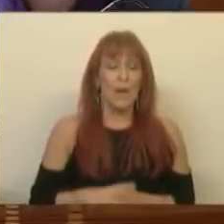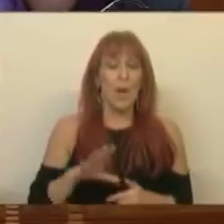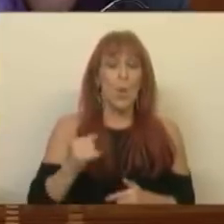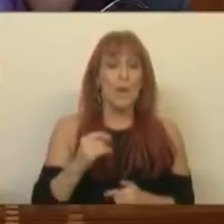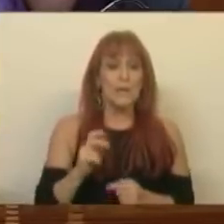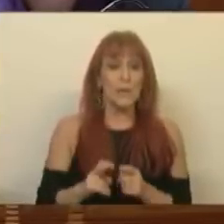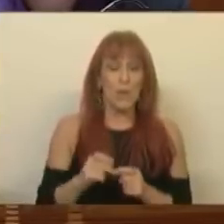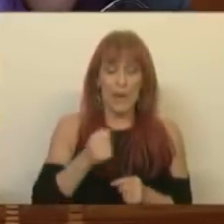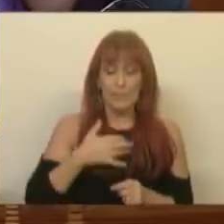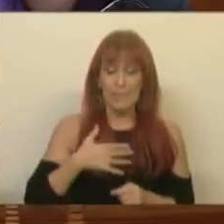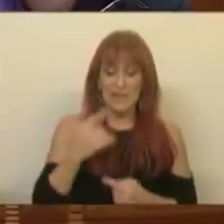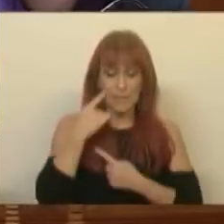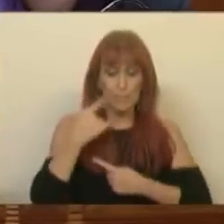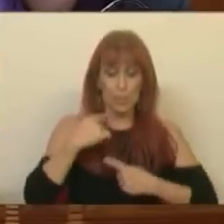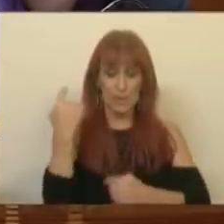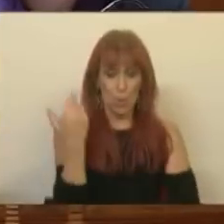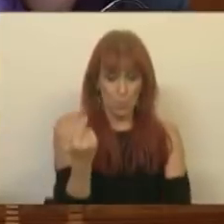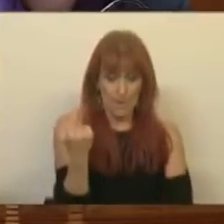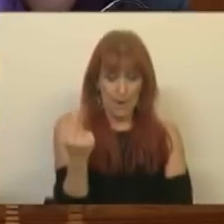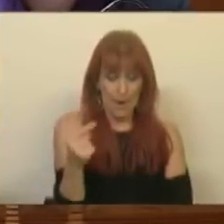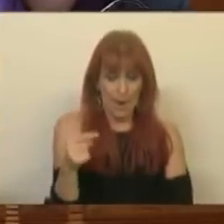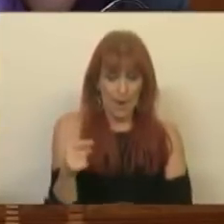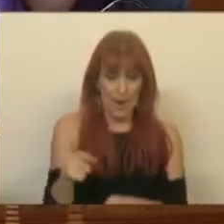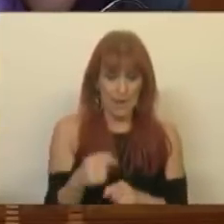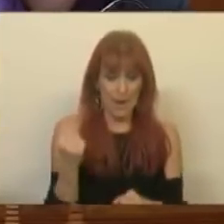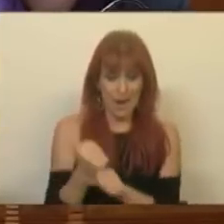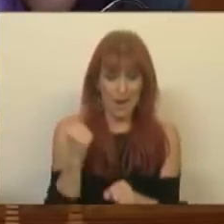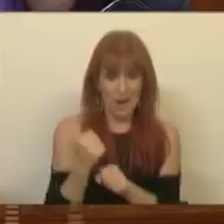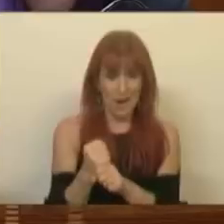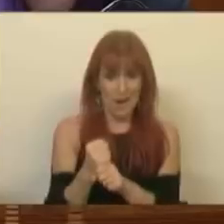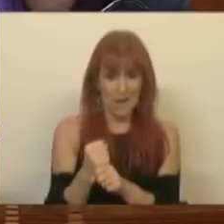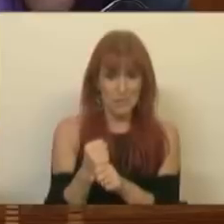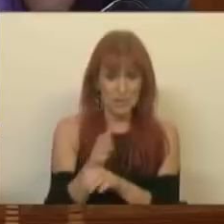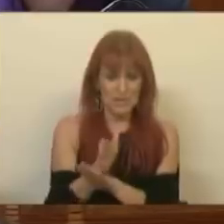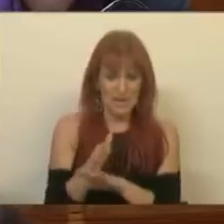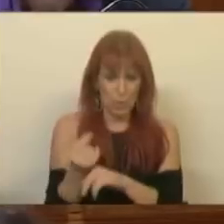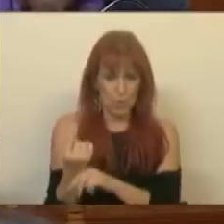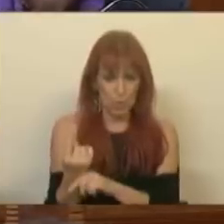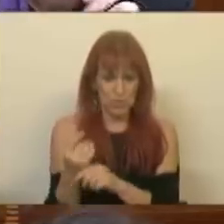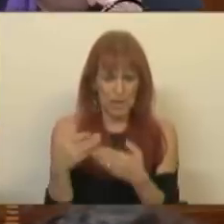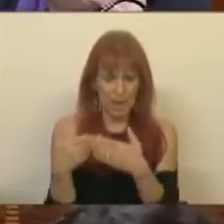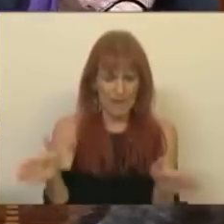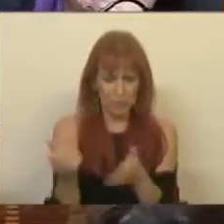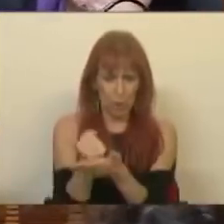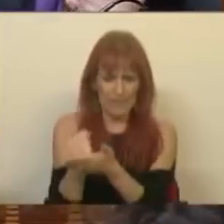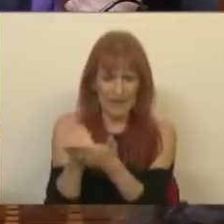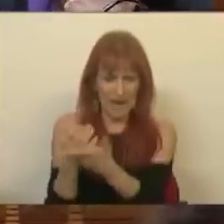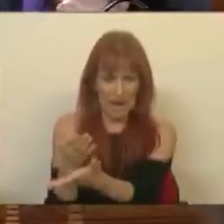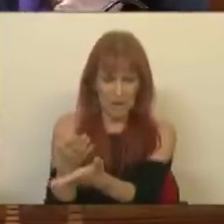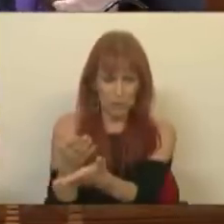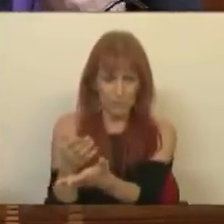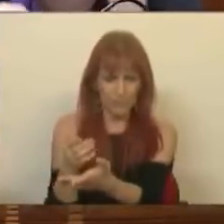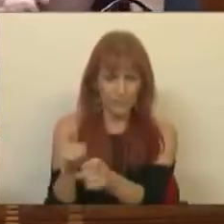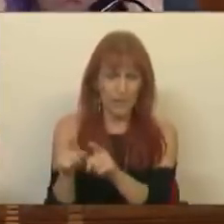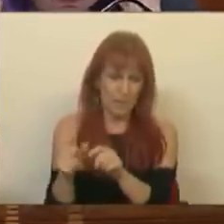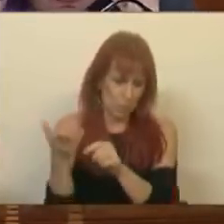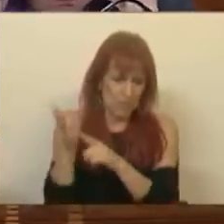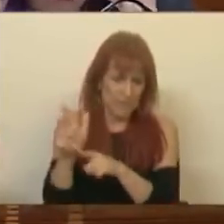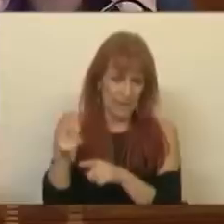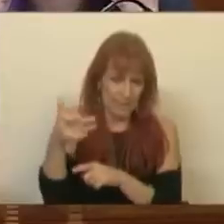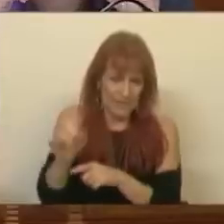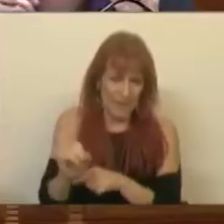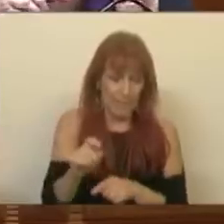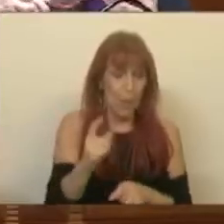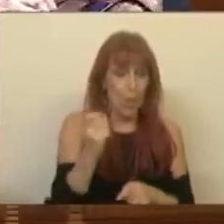quando há uma empresa pública que age um setor aberto ao mercado Casa Da TAP